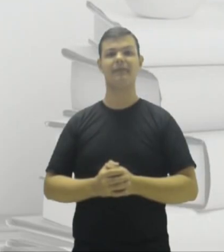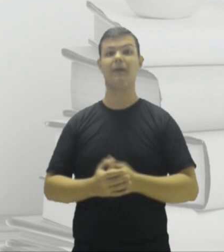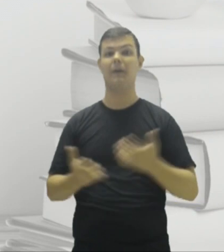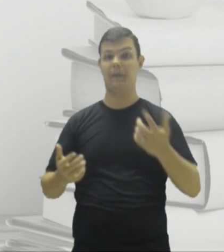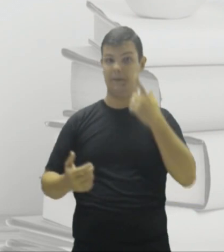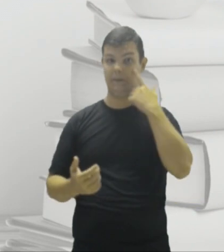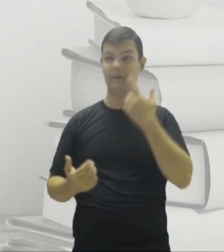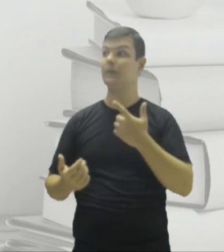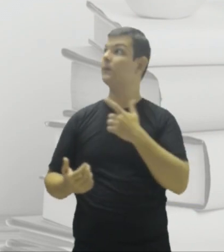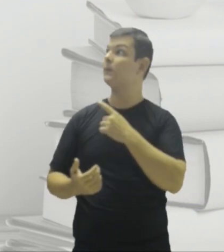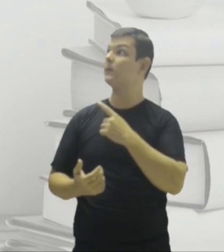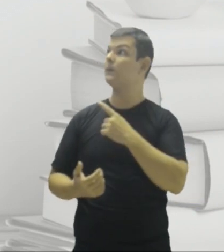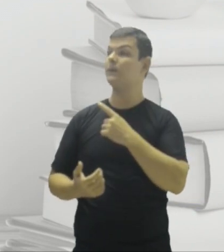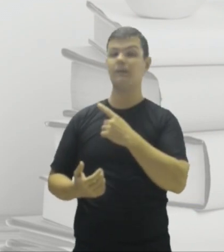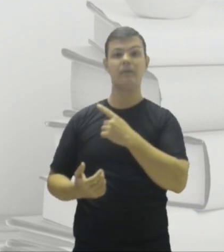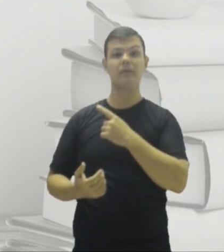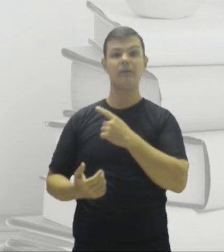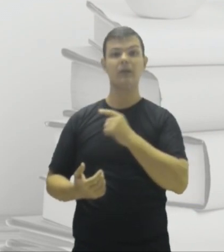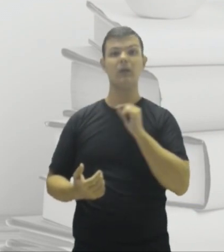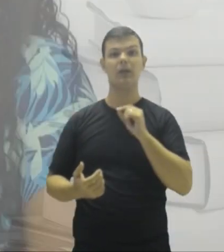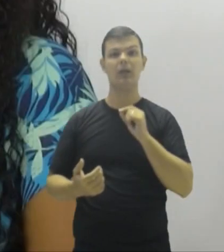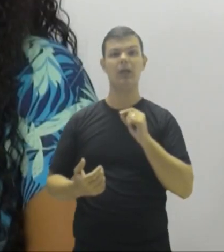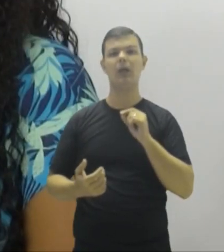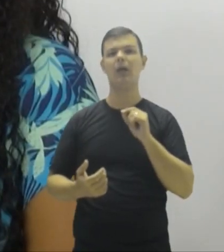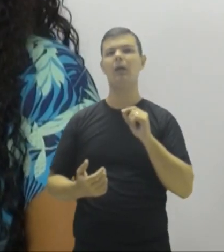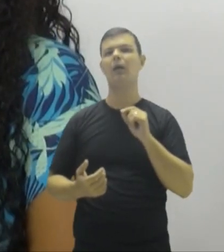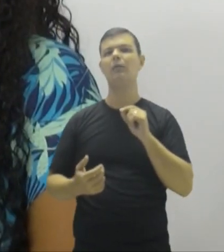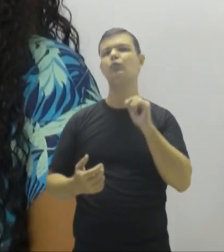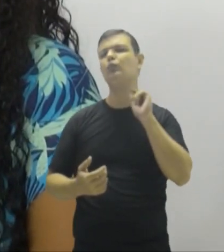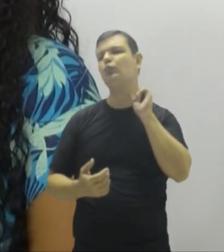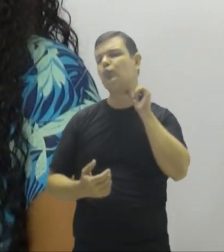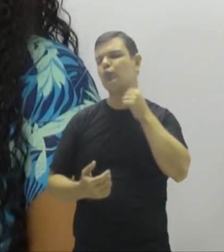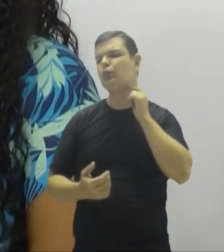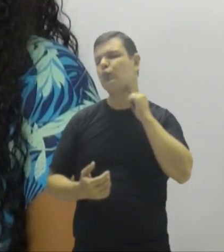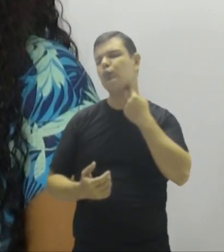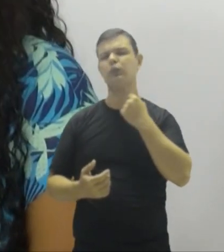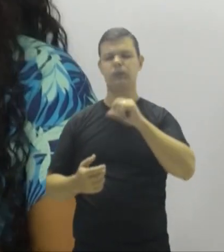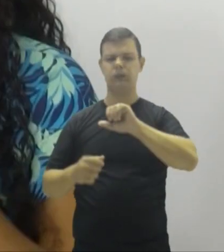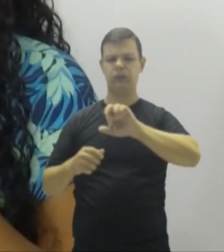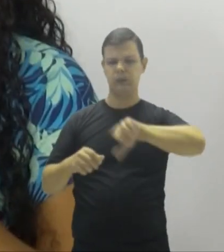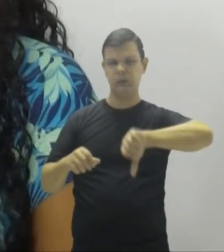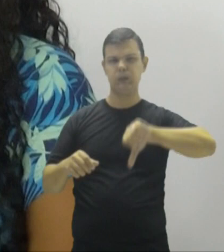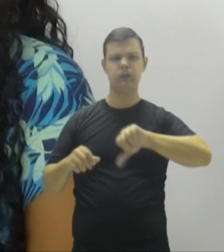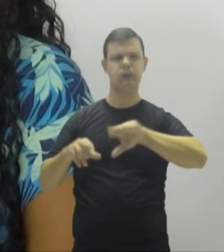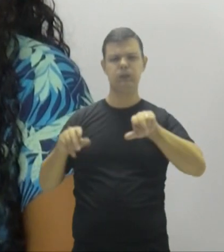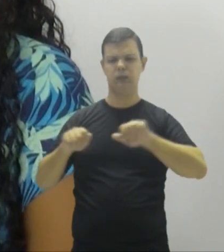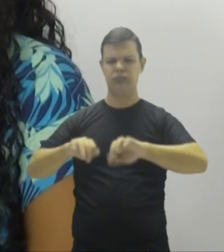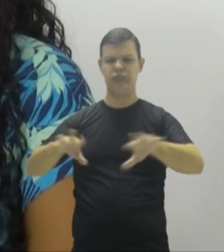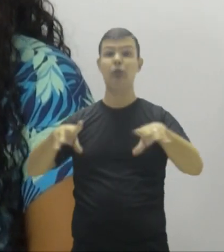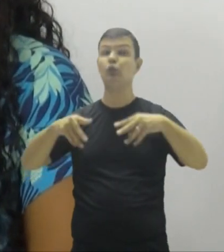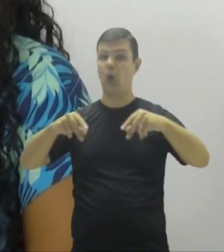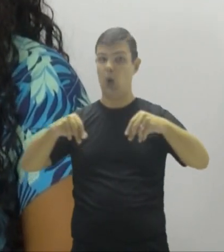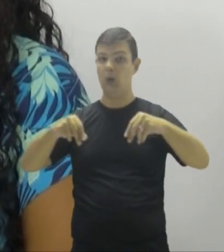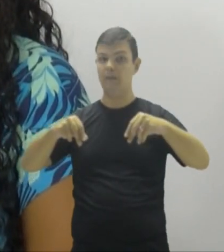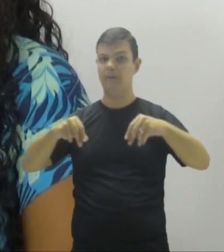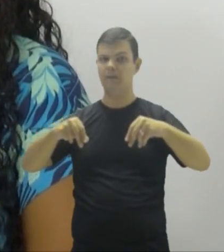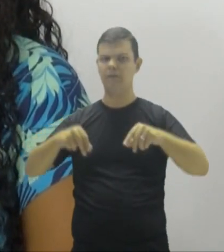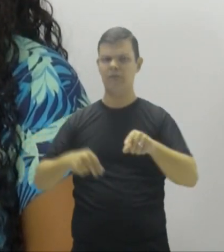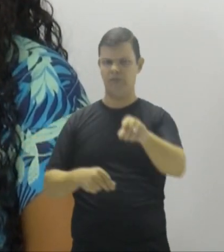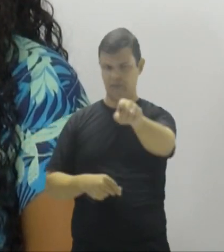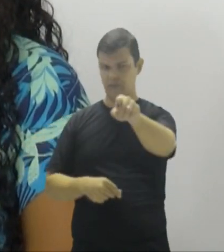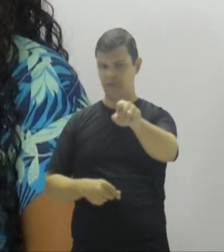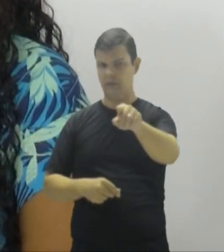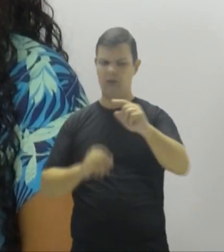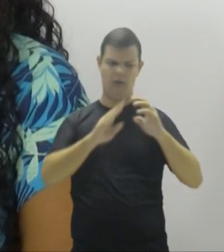Vamos observar agora um pouquinho sobre a poluição do solo, pessoal. Você faz a sua parte em não poluir